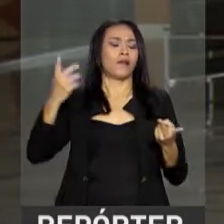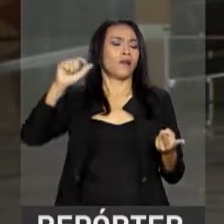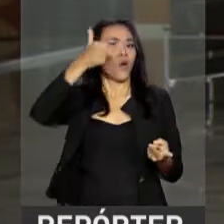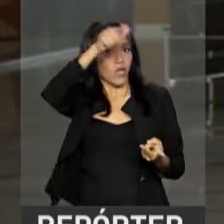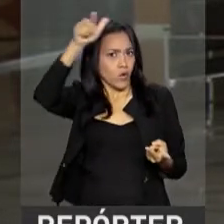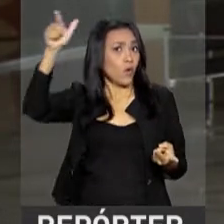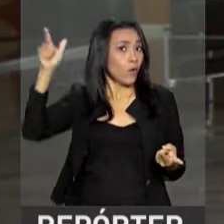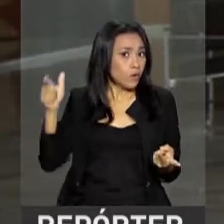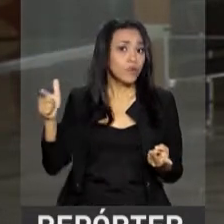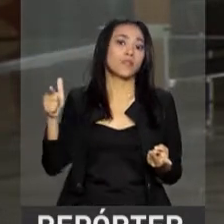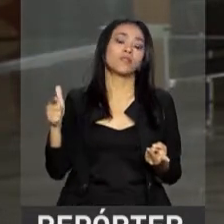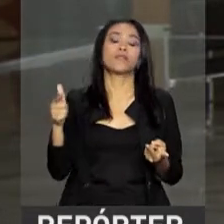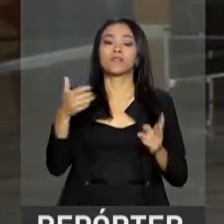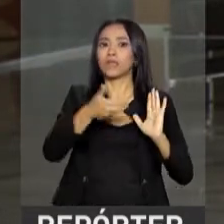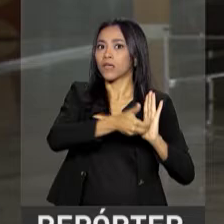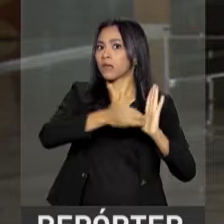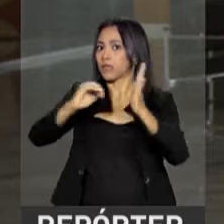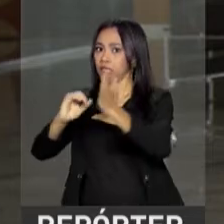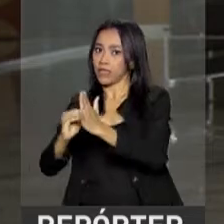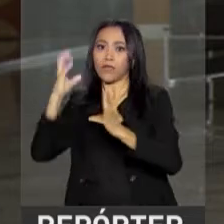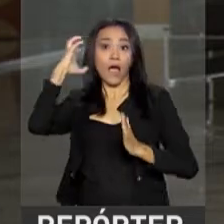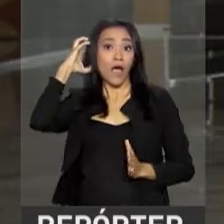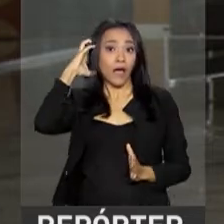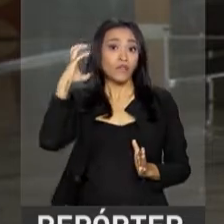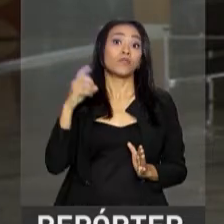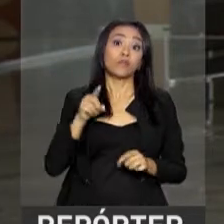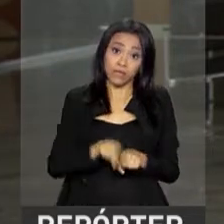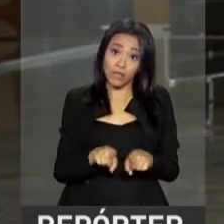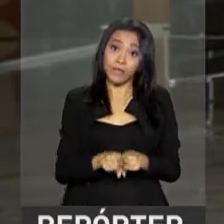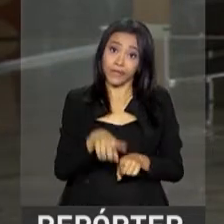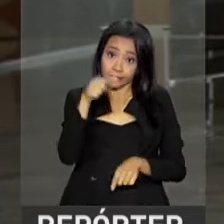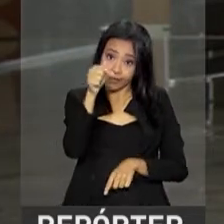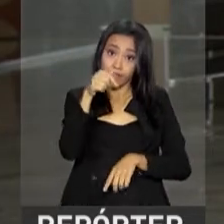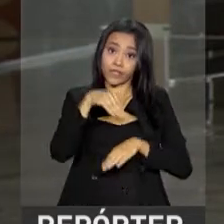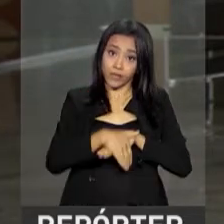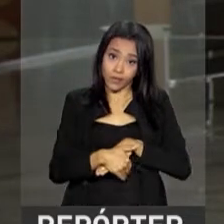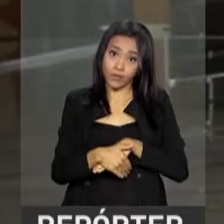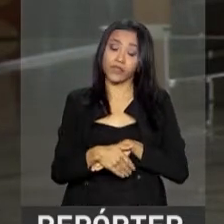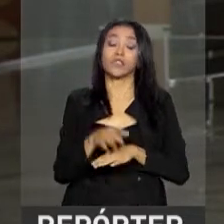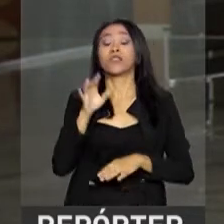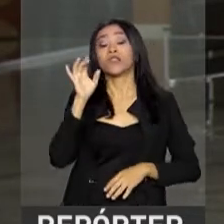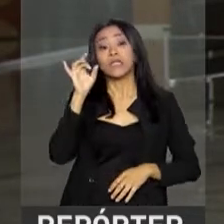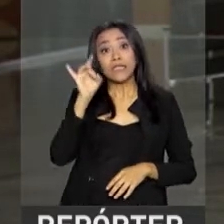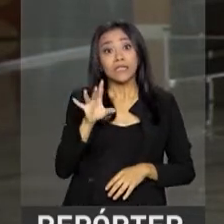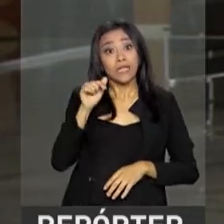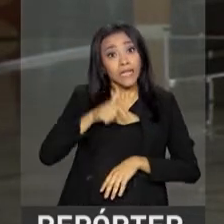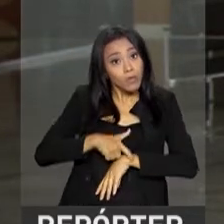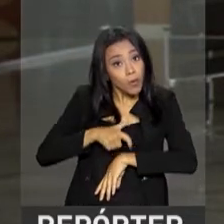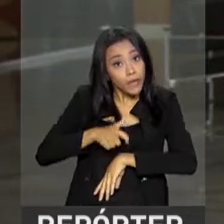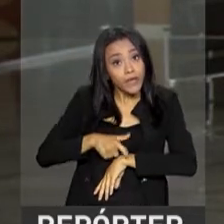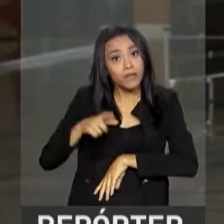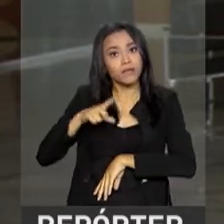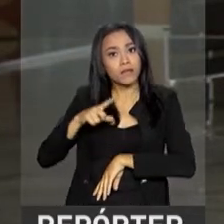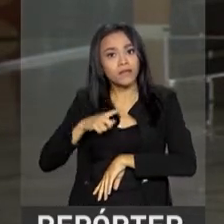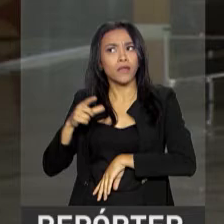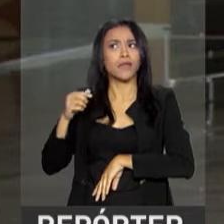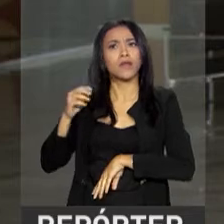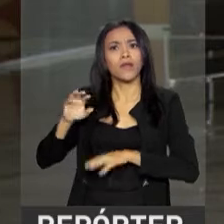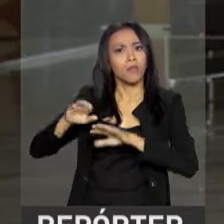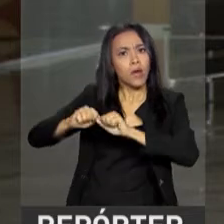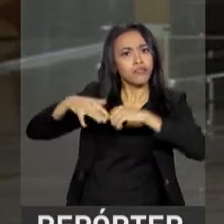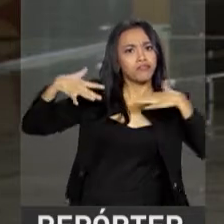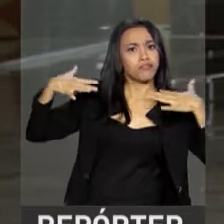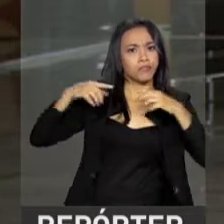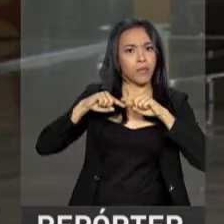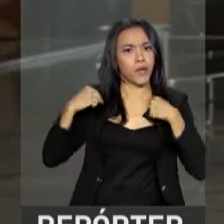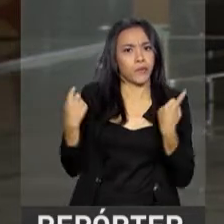ou à rádio senado elas também vão transmitir às sete da noite só não vou transmitir se naquele momento estiver tendo alguma sessão